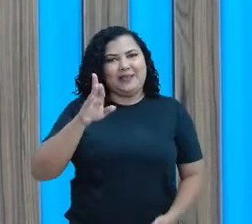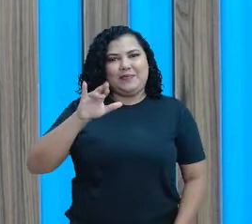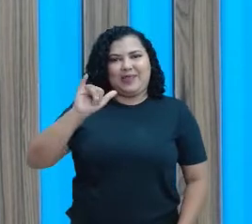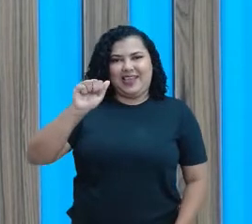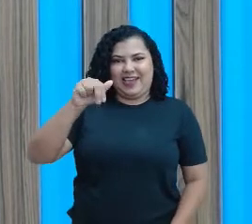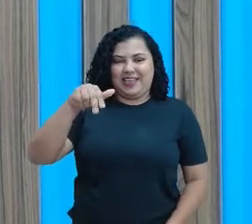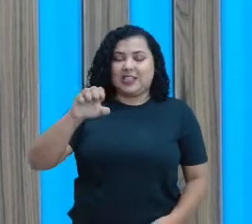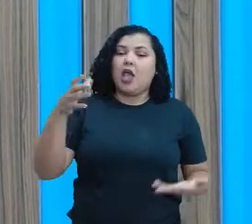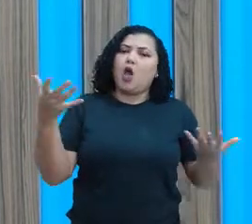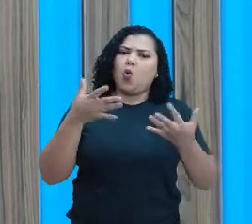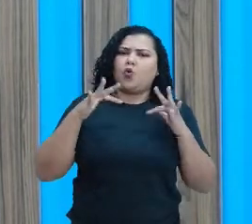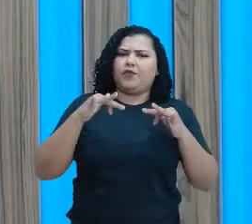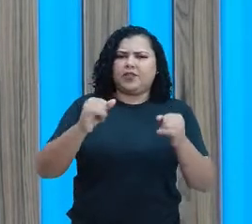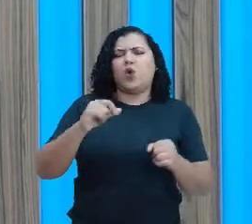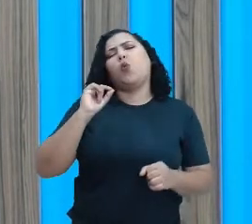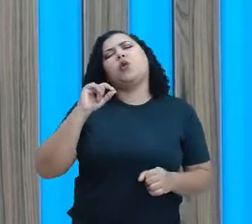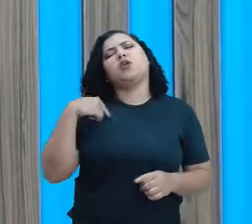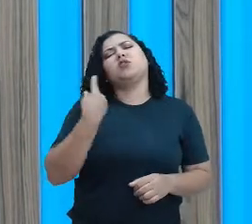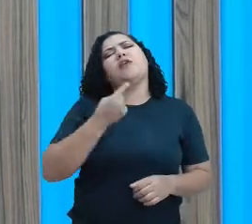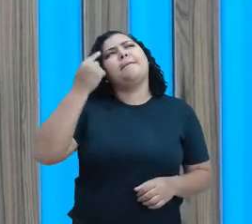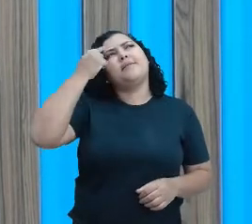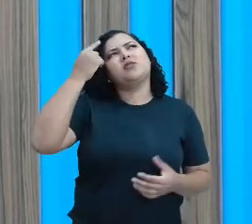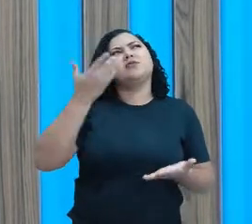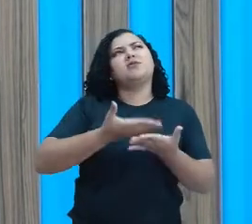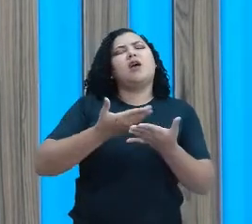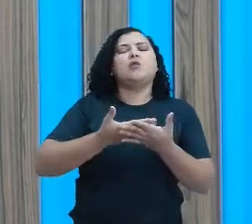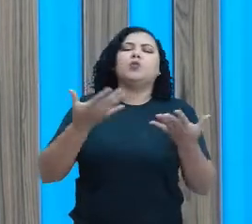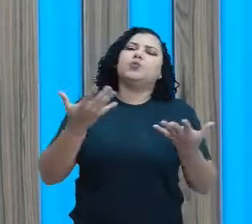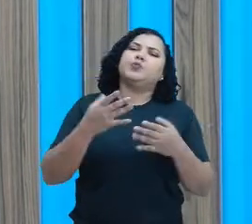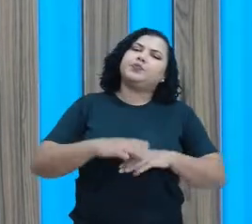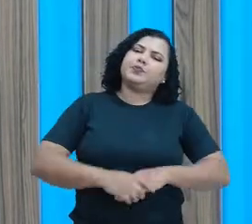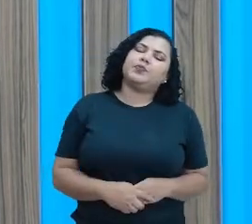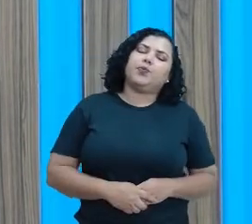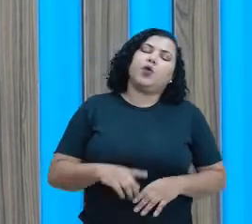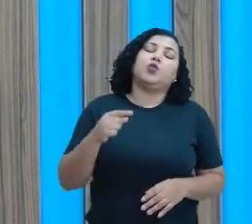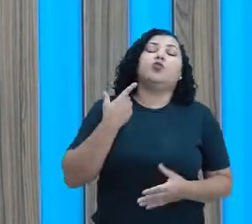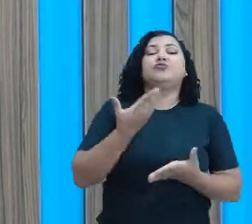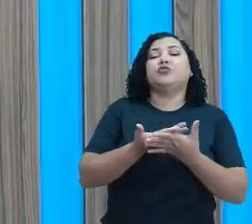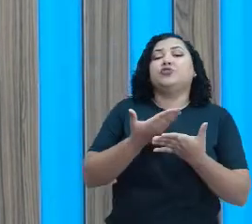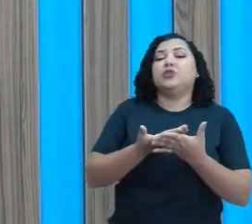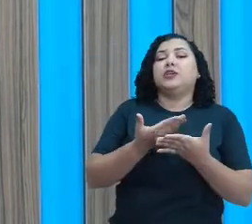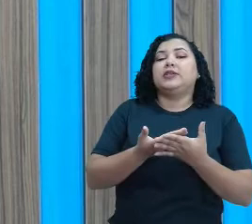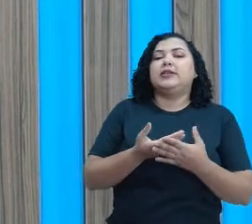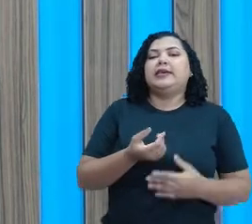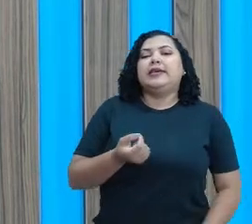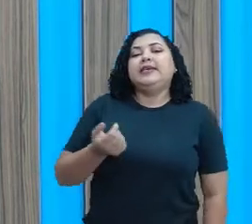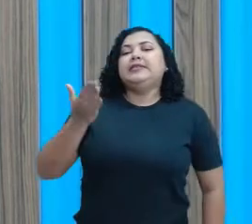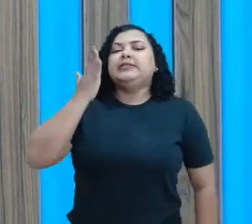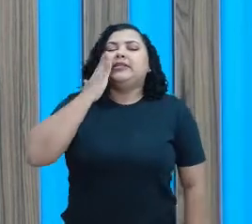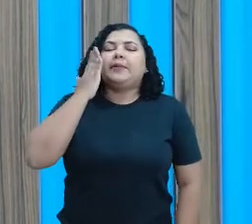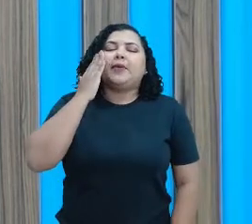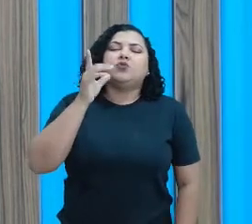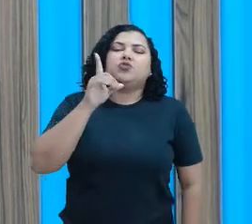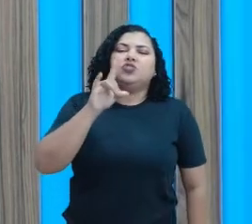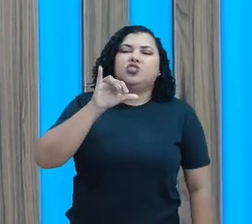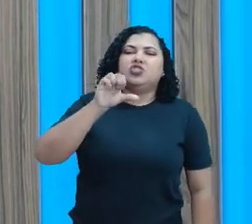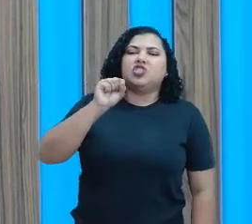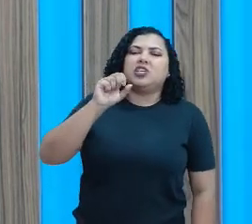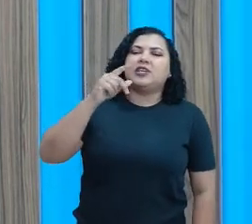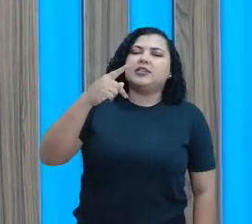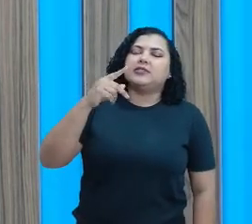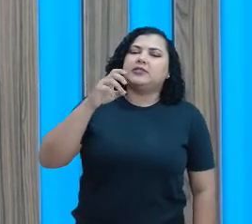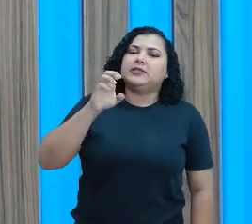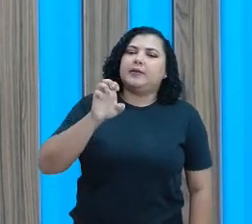final, ou seja, o que é que a gente vai pensar da aula de hoje, né? Onde a gente está trabalhando a noção de dispersão, a ideia